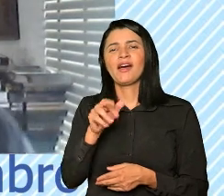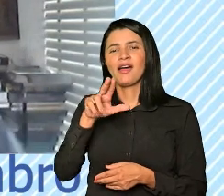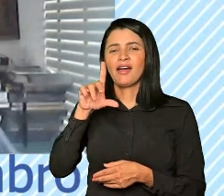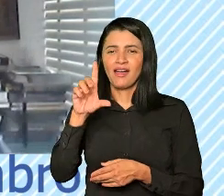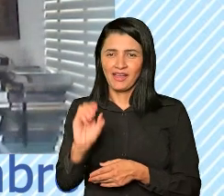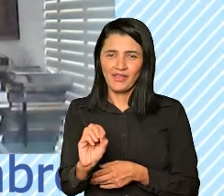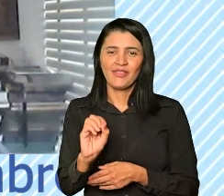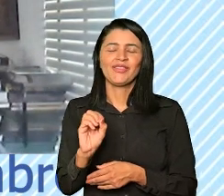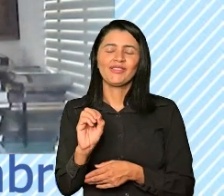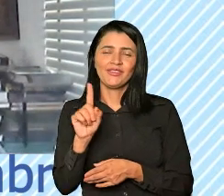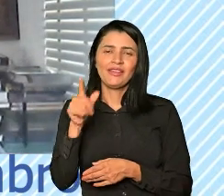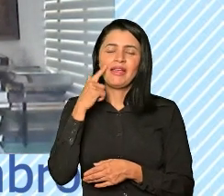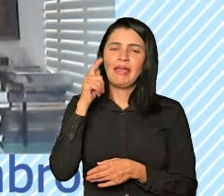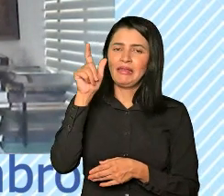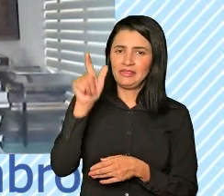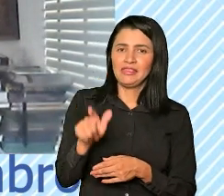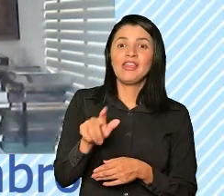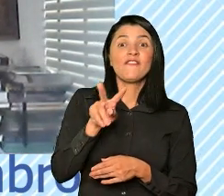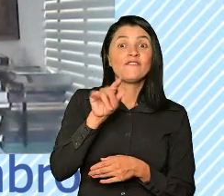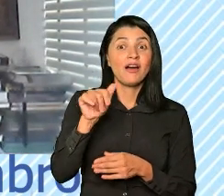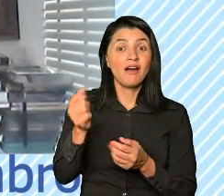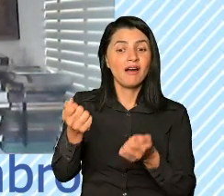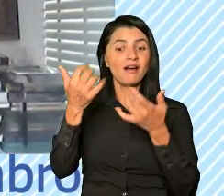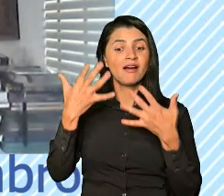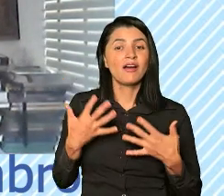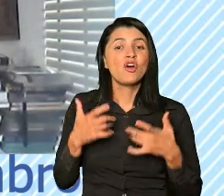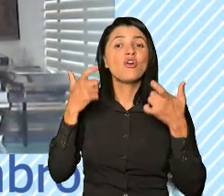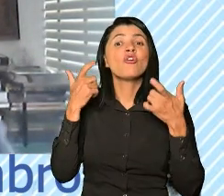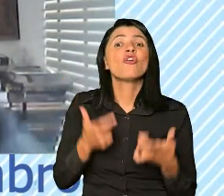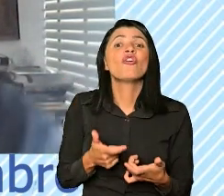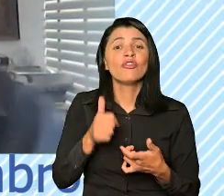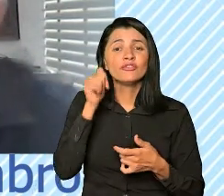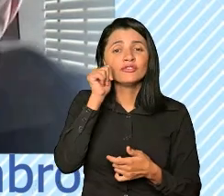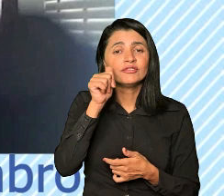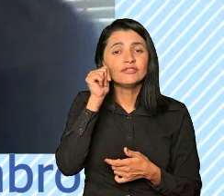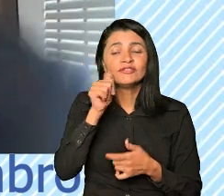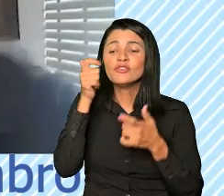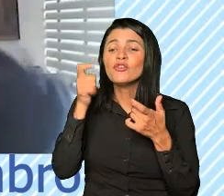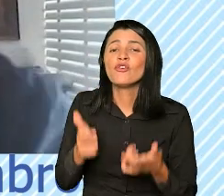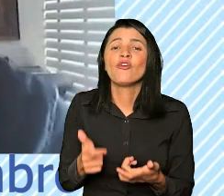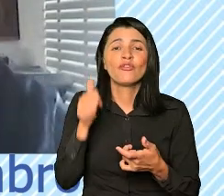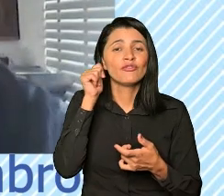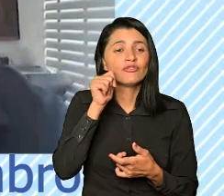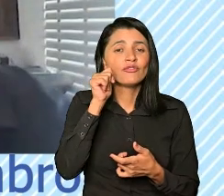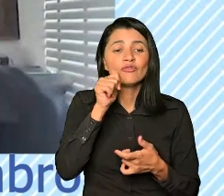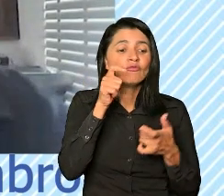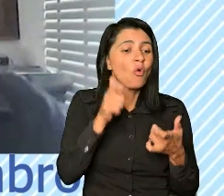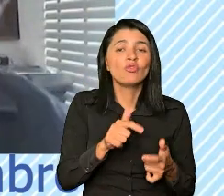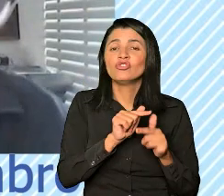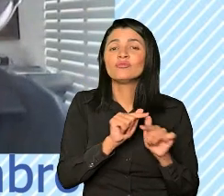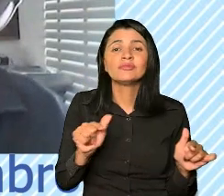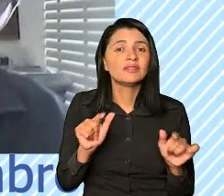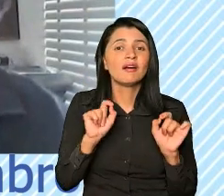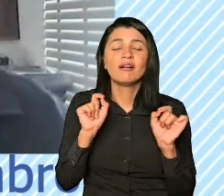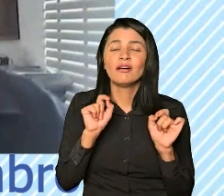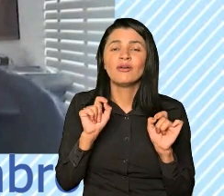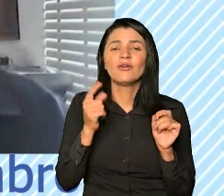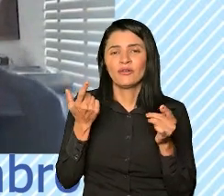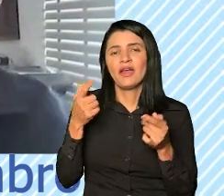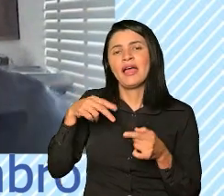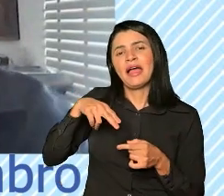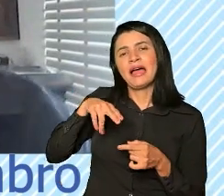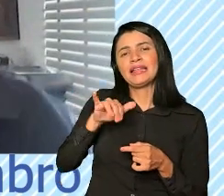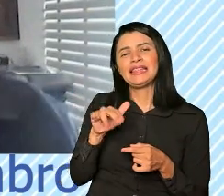Oriá, e ele vai nos dizer onde estão as mulheres, ou onde elas não estão. A Nina já deu